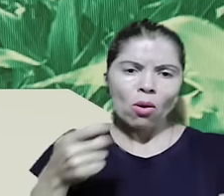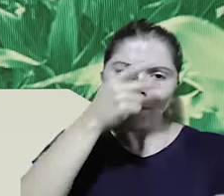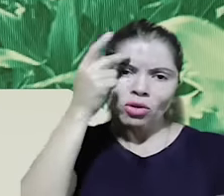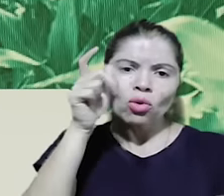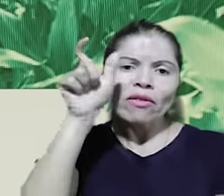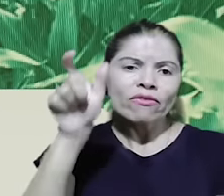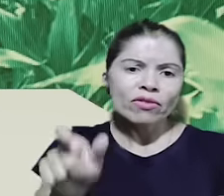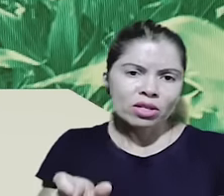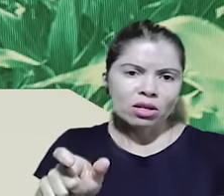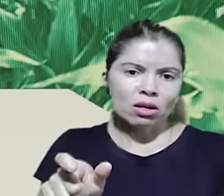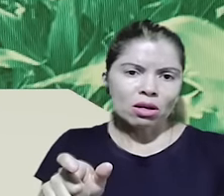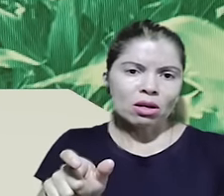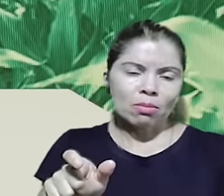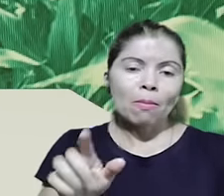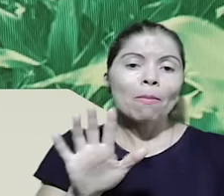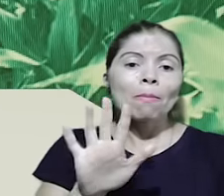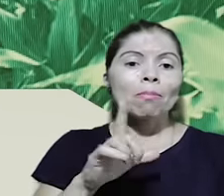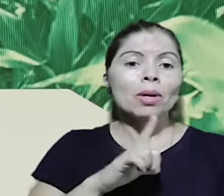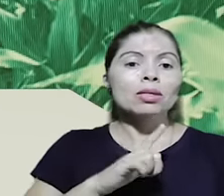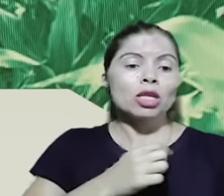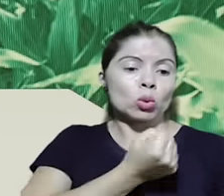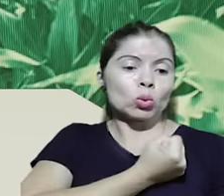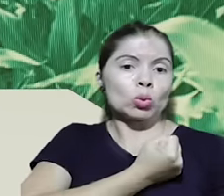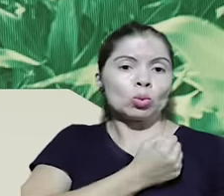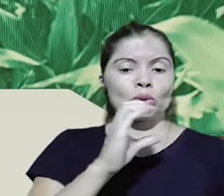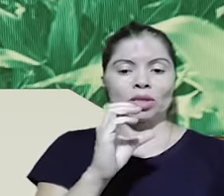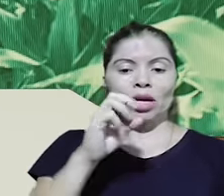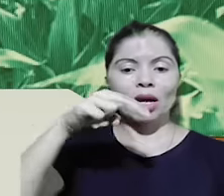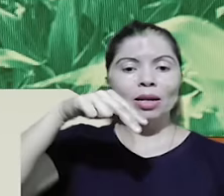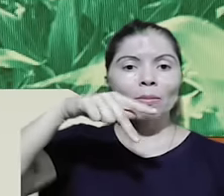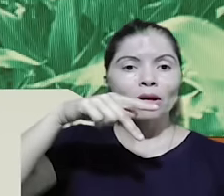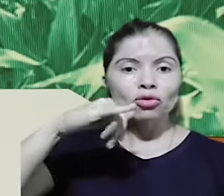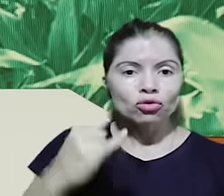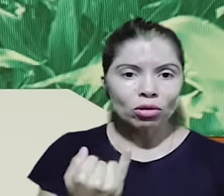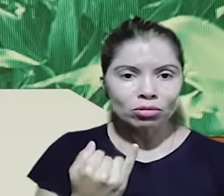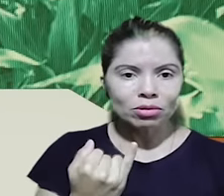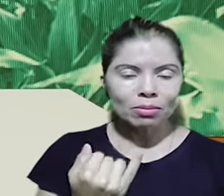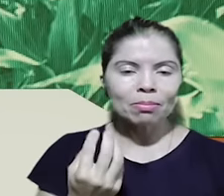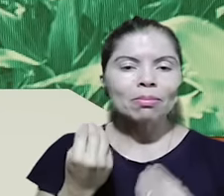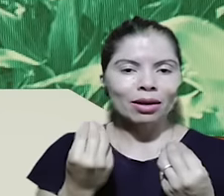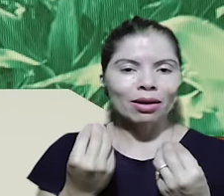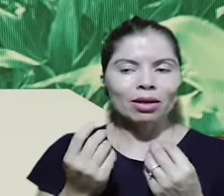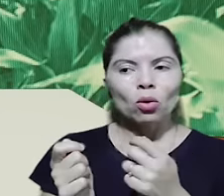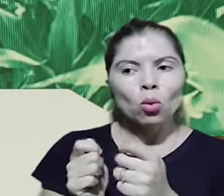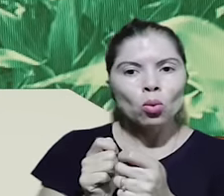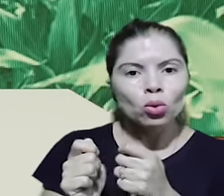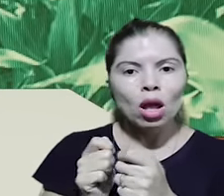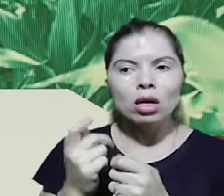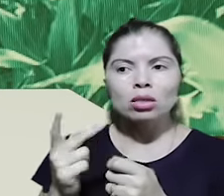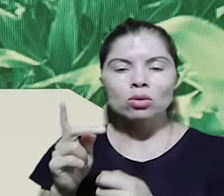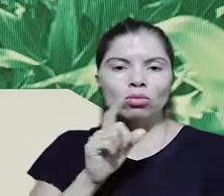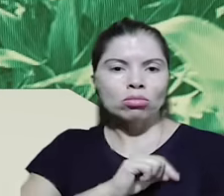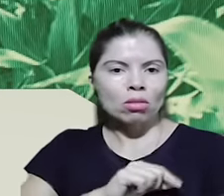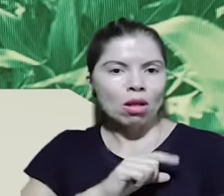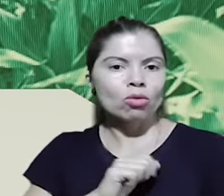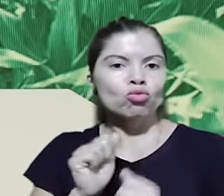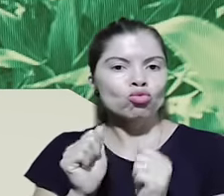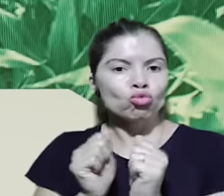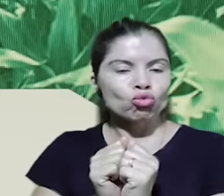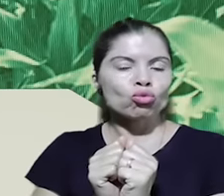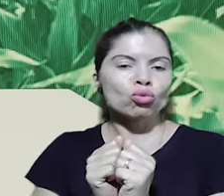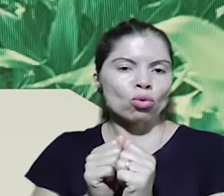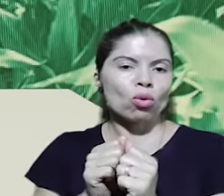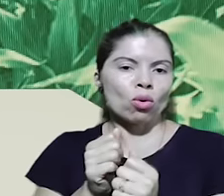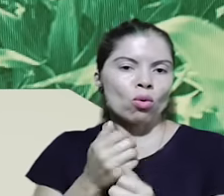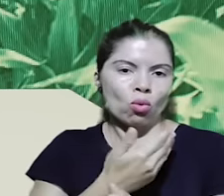CNPJ para poder fazer os seus controles ter os seus controles junto ao o órgão estadual e a cefaz de São Paulo solicita